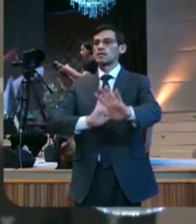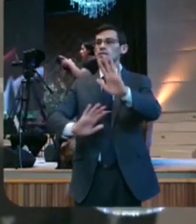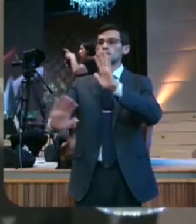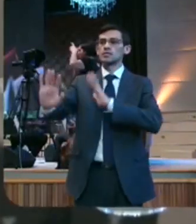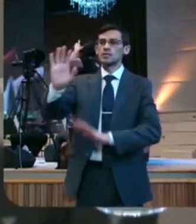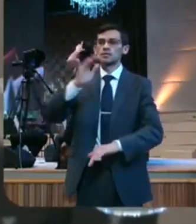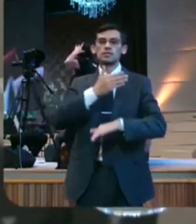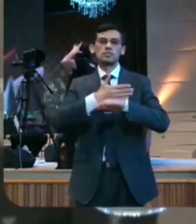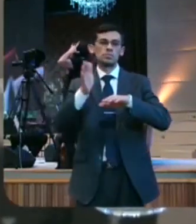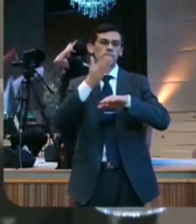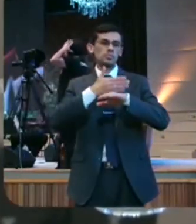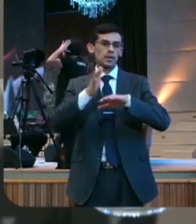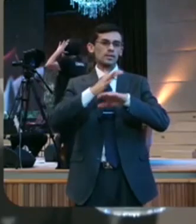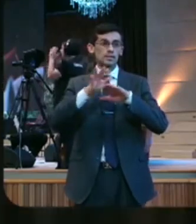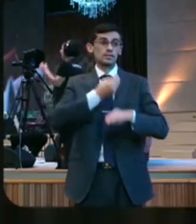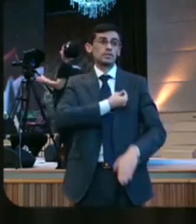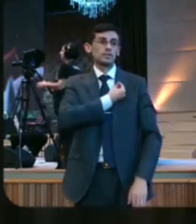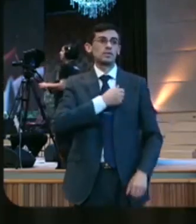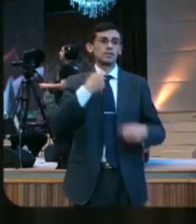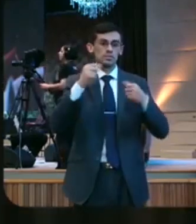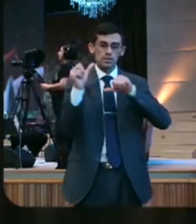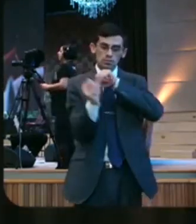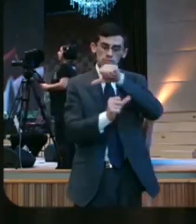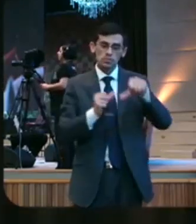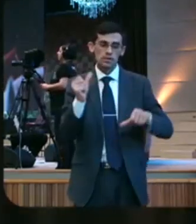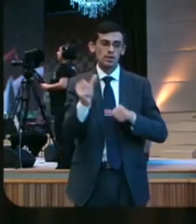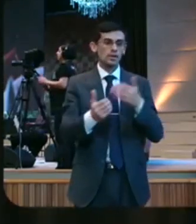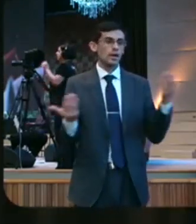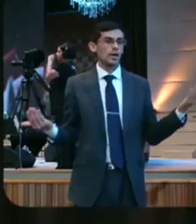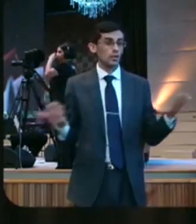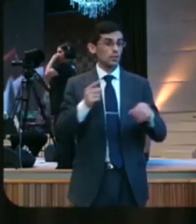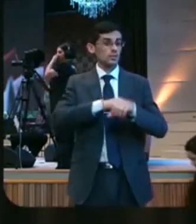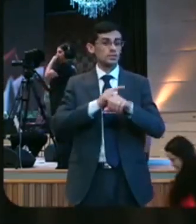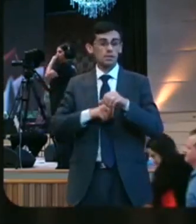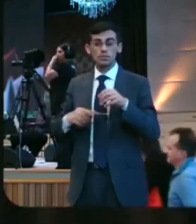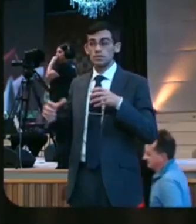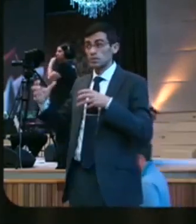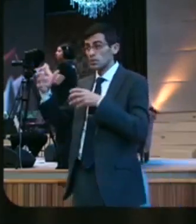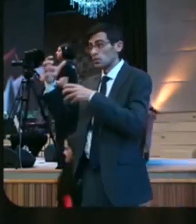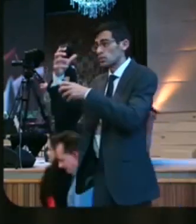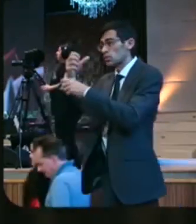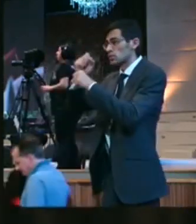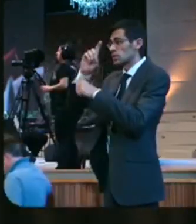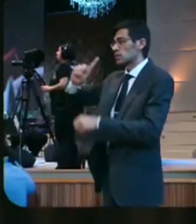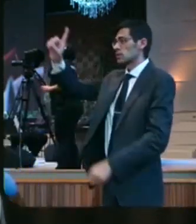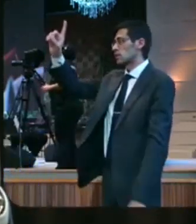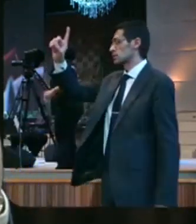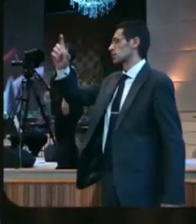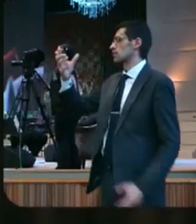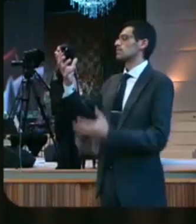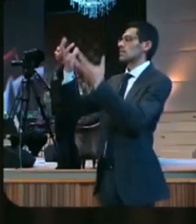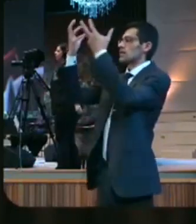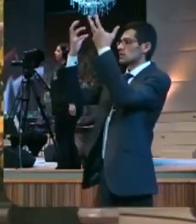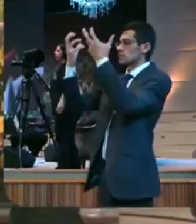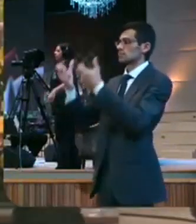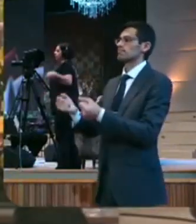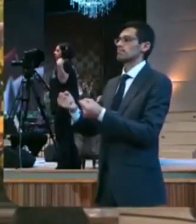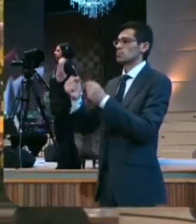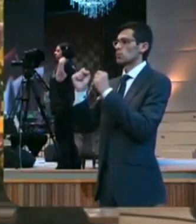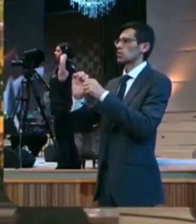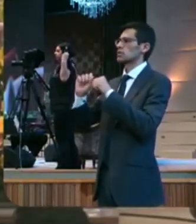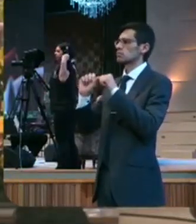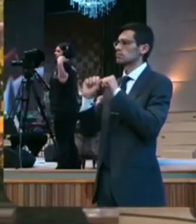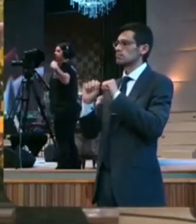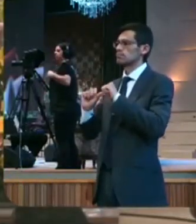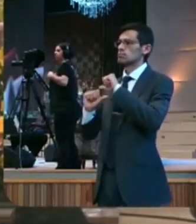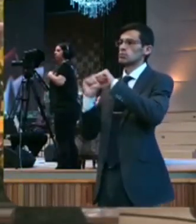condutas que precisam ser alteradas. E que a gente vai dizer: Senhor, eu vou confiar no teu jeito. No teu jeito. E a gente vai